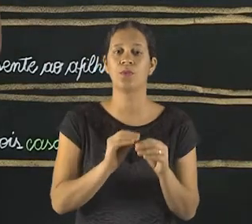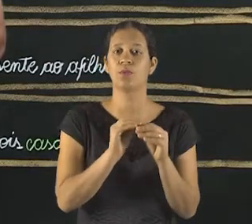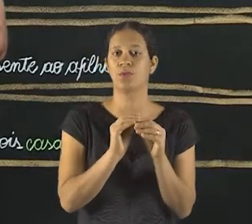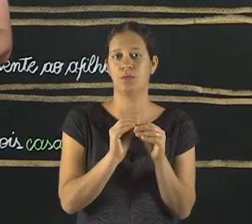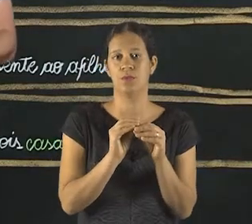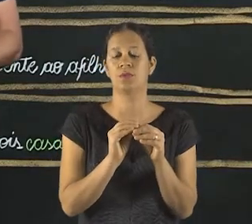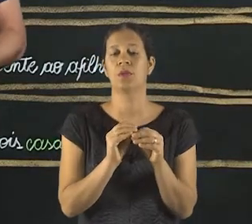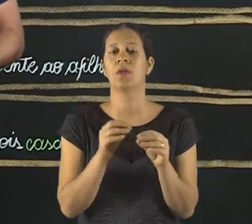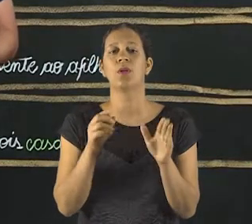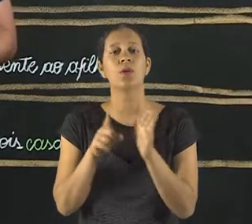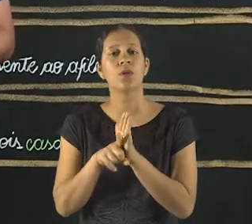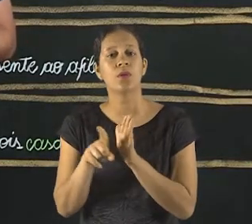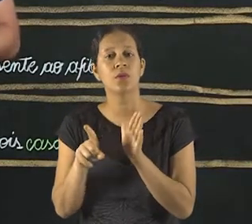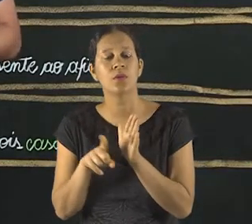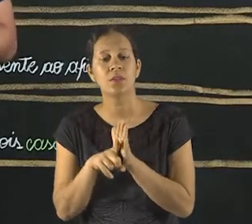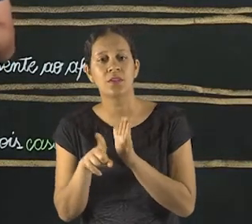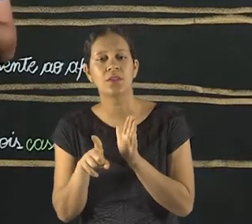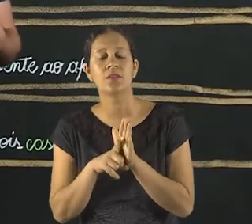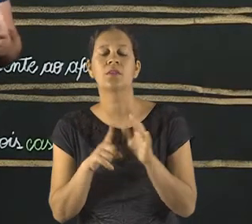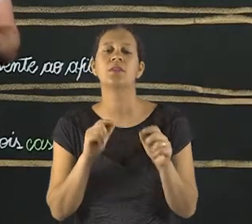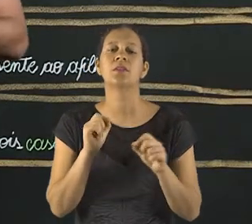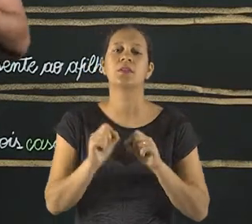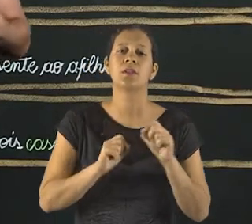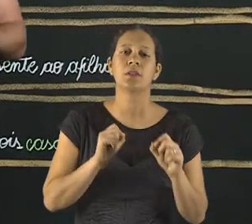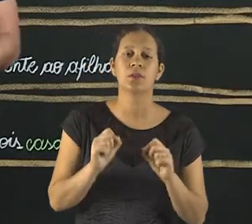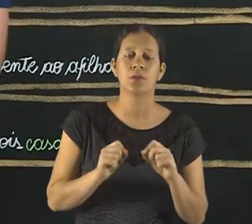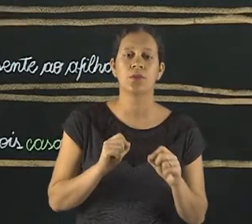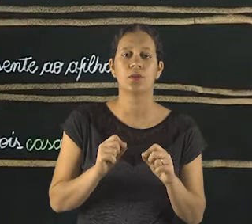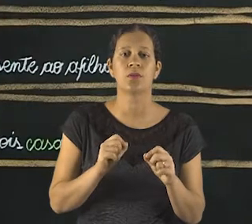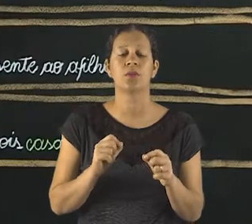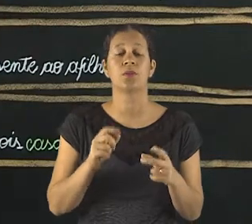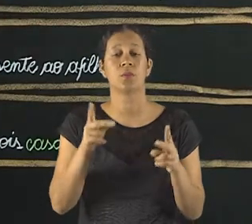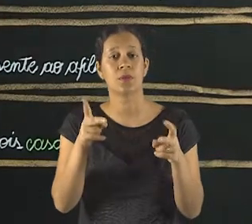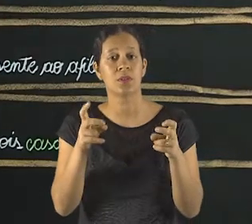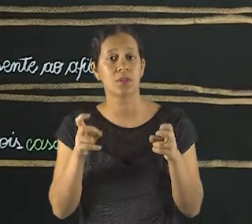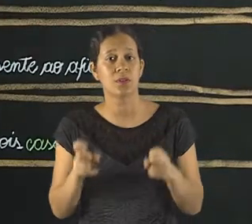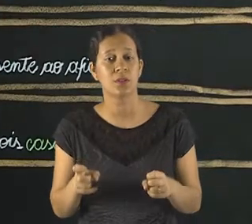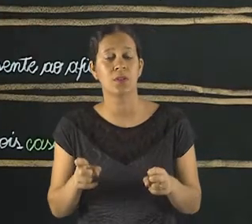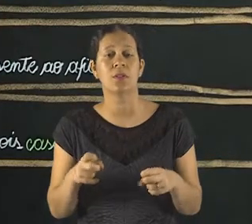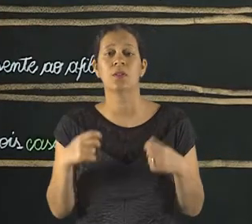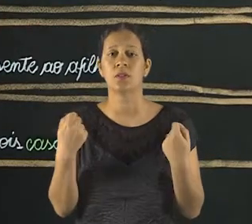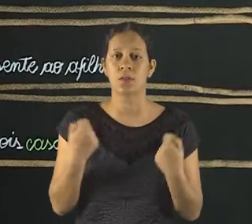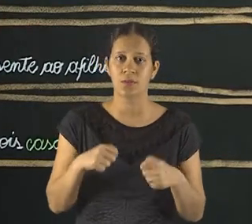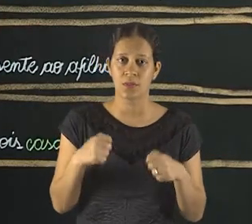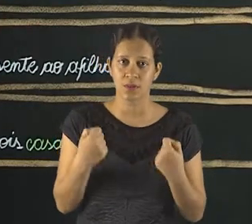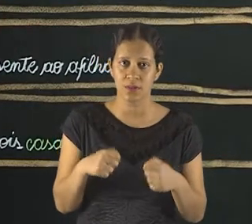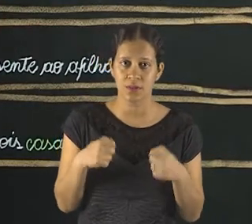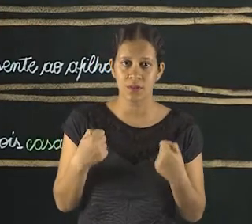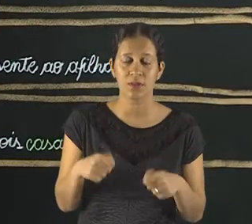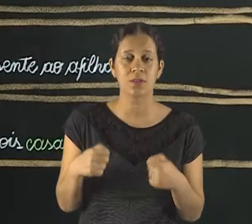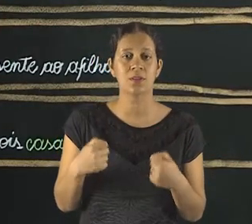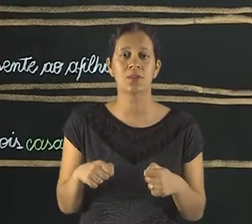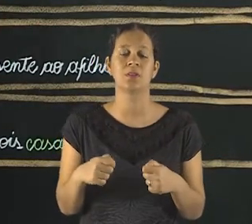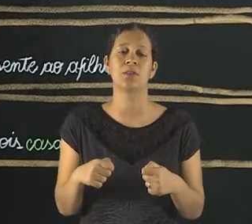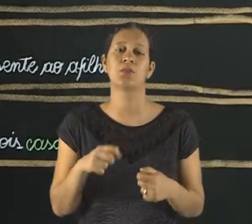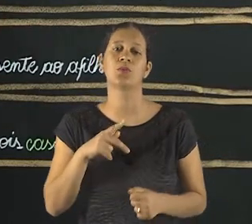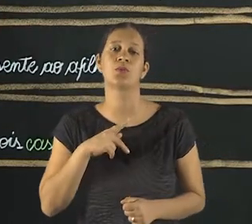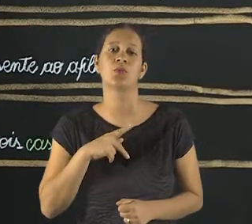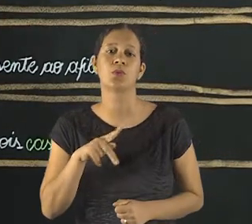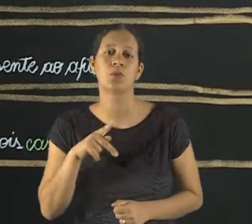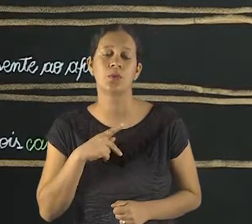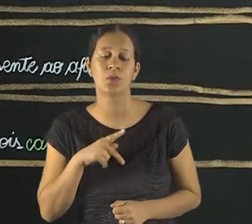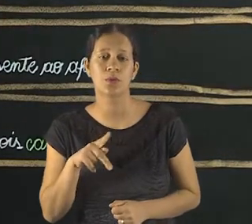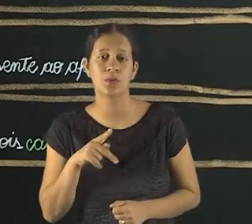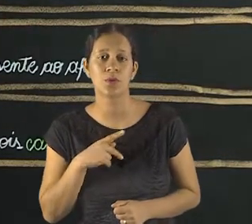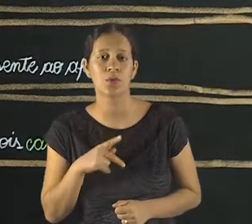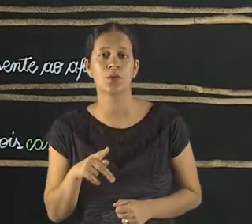gosto, automaticamente o interlocutor vai perguntar de que ou de quem. Perceba que eu preciso de uma preposição,